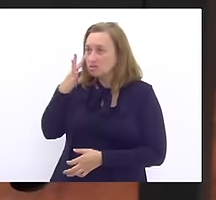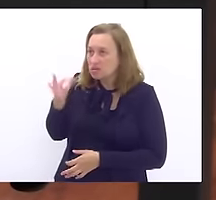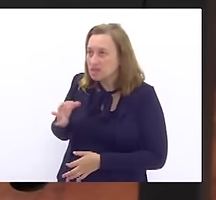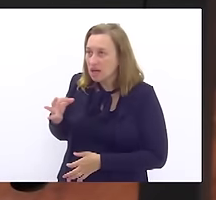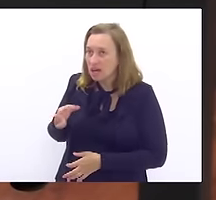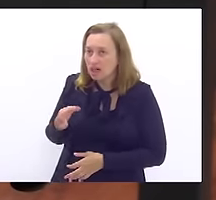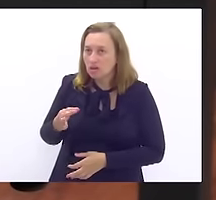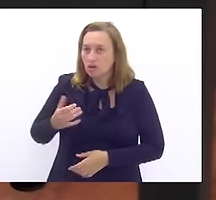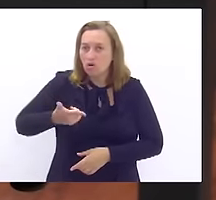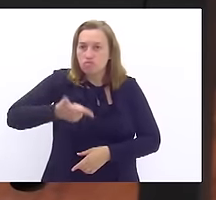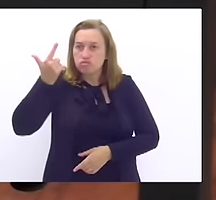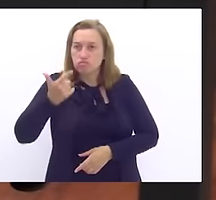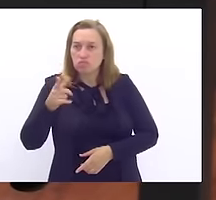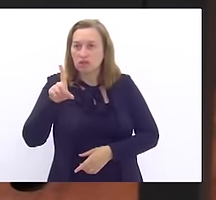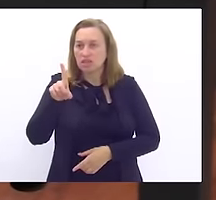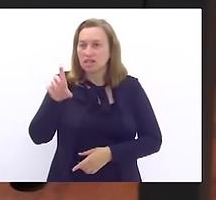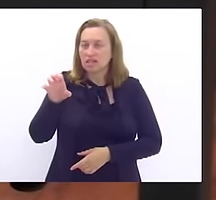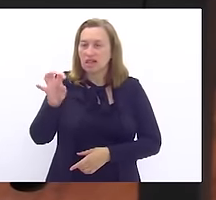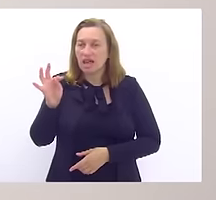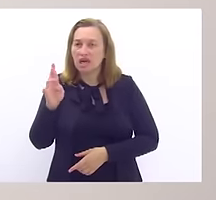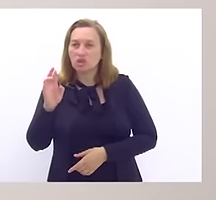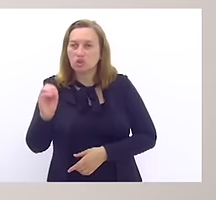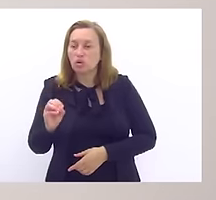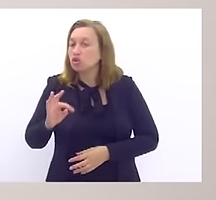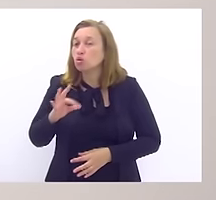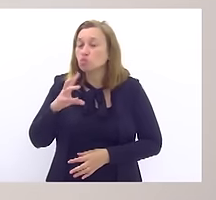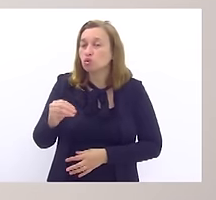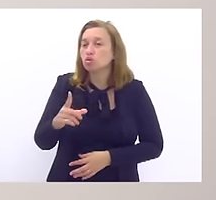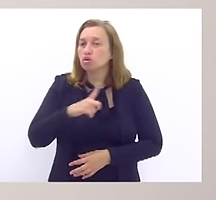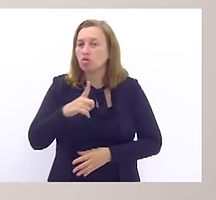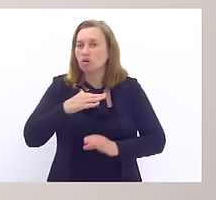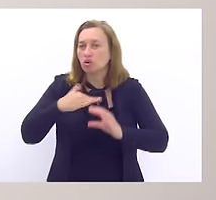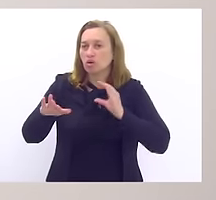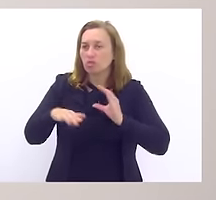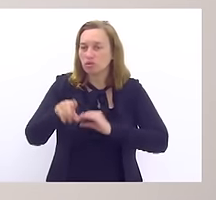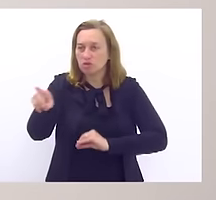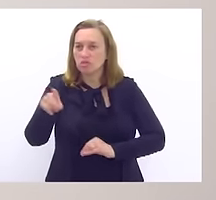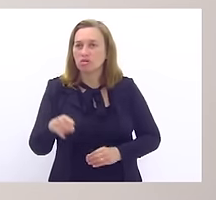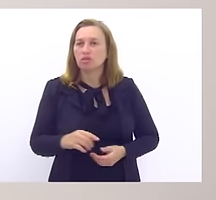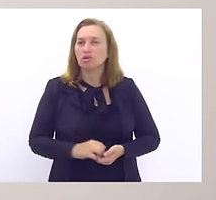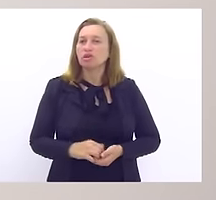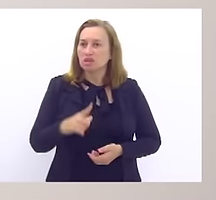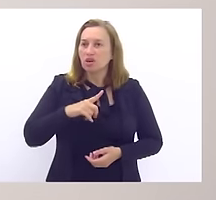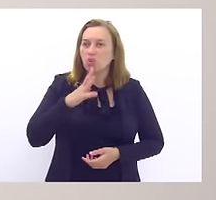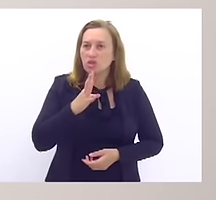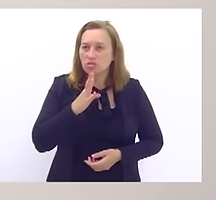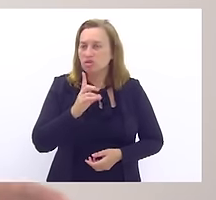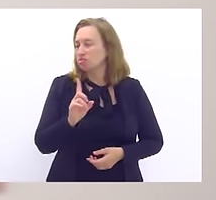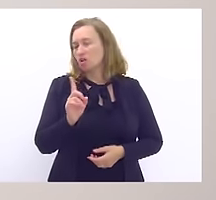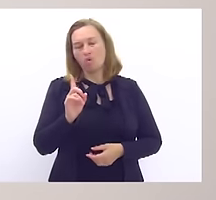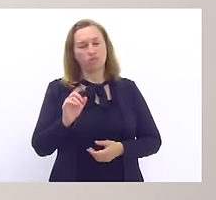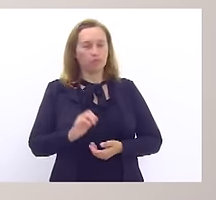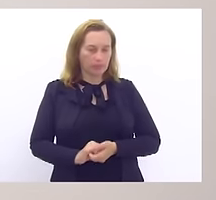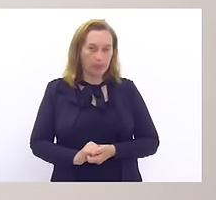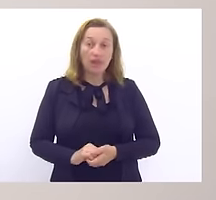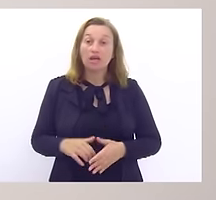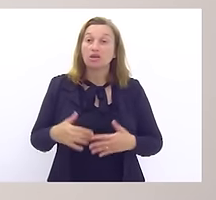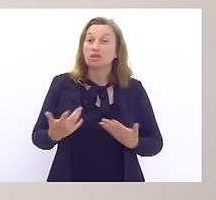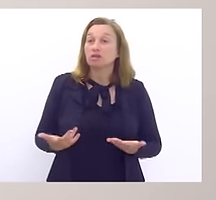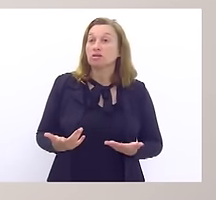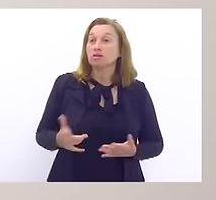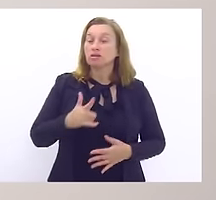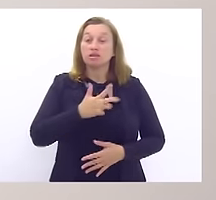do trabalhador com cegonha eu tenho o caminho para o senhor autarquia o senhor tem conhecimento disso não temos conhecimento